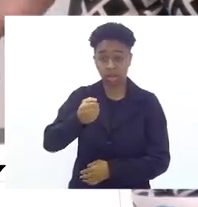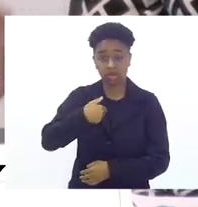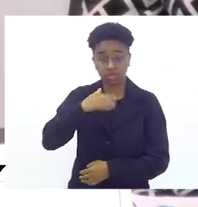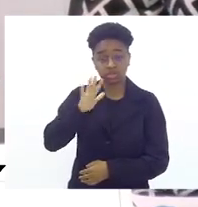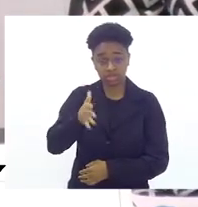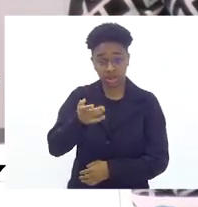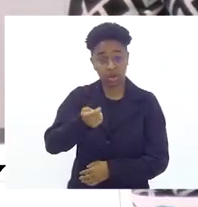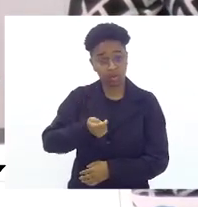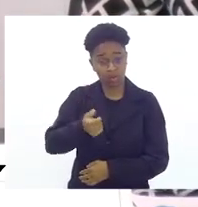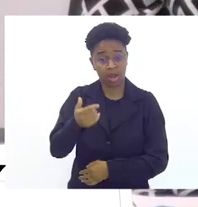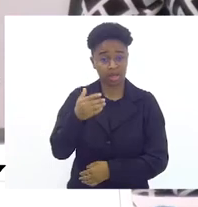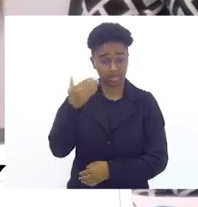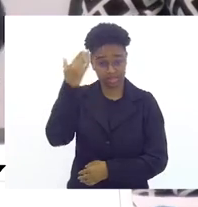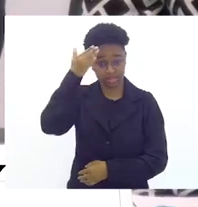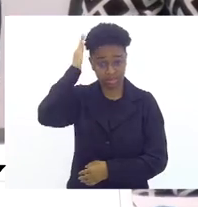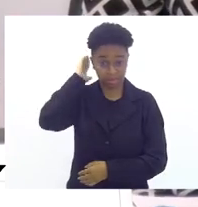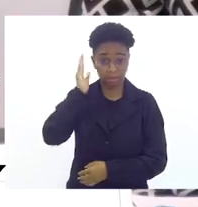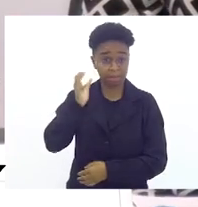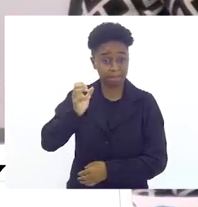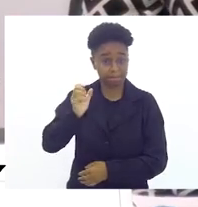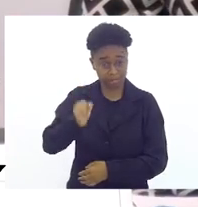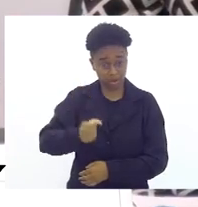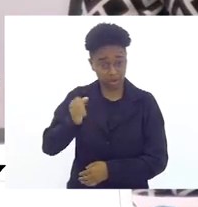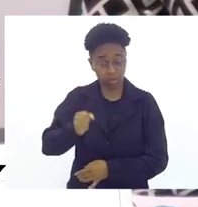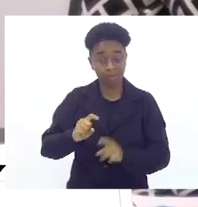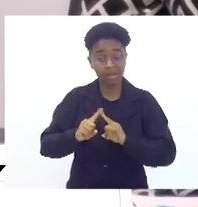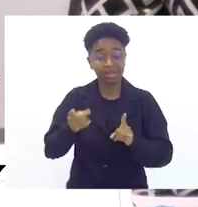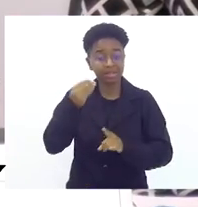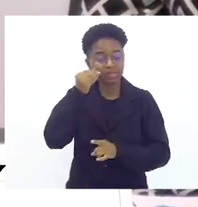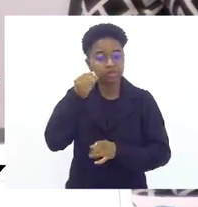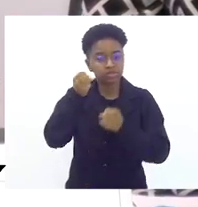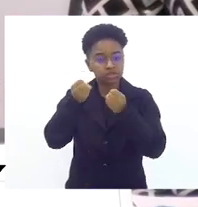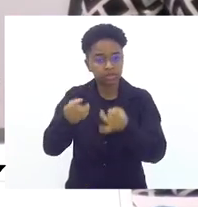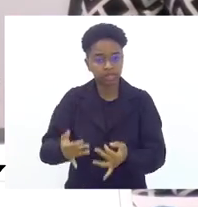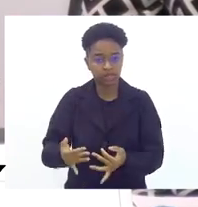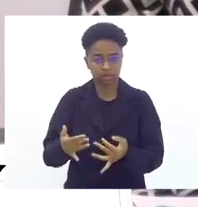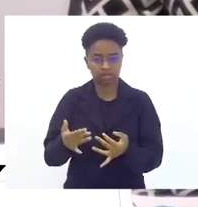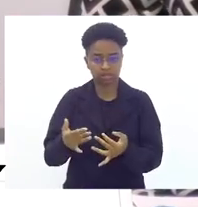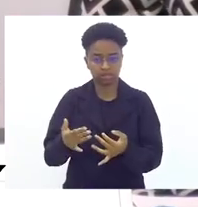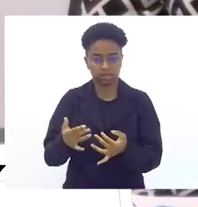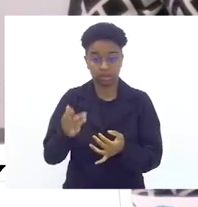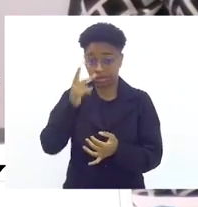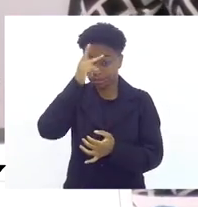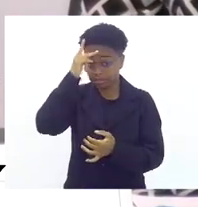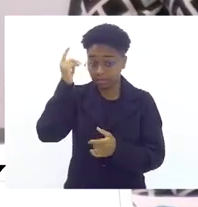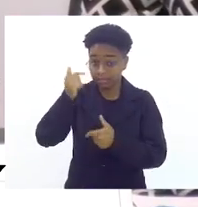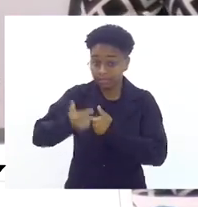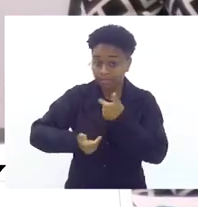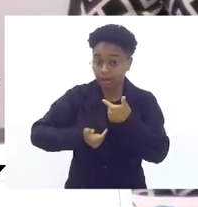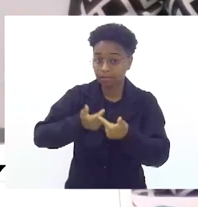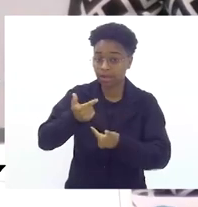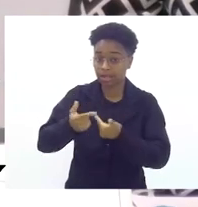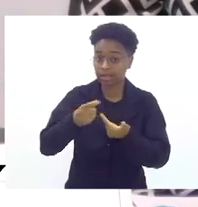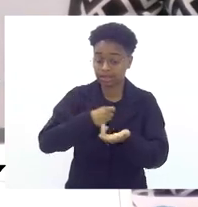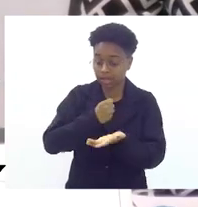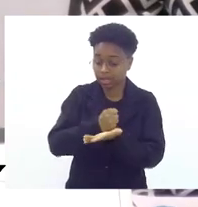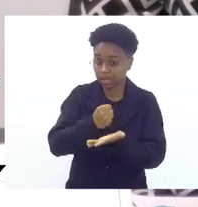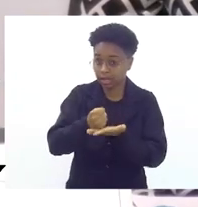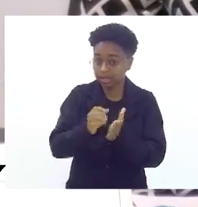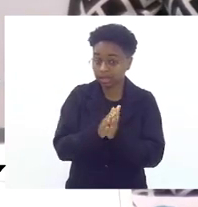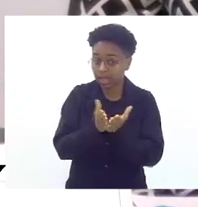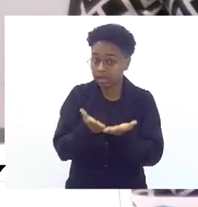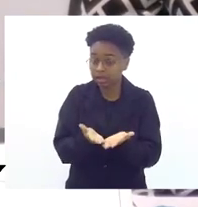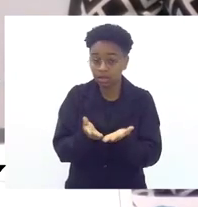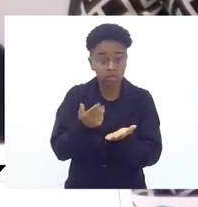isso que eu deixo aqui tentando explicar para ele que alguém que trabalha alguém que tem carteira assinada